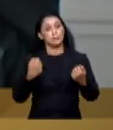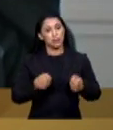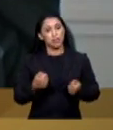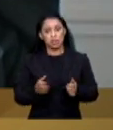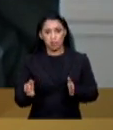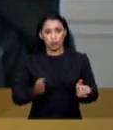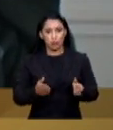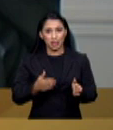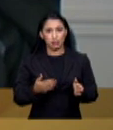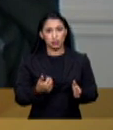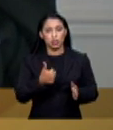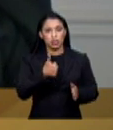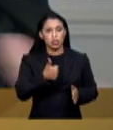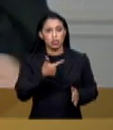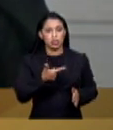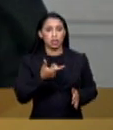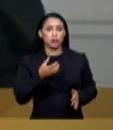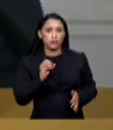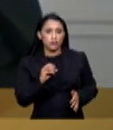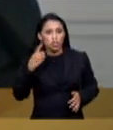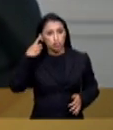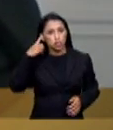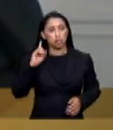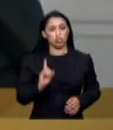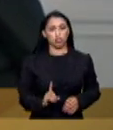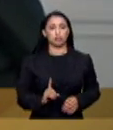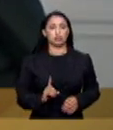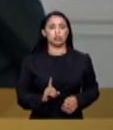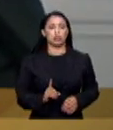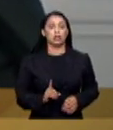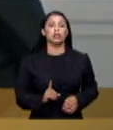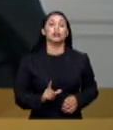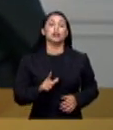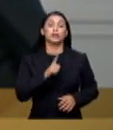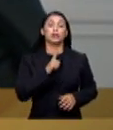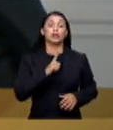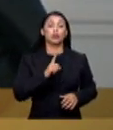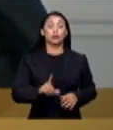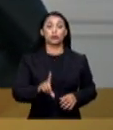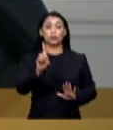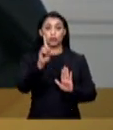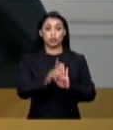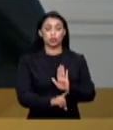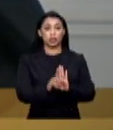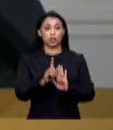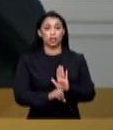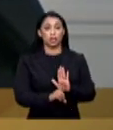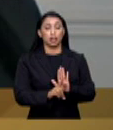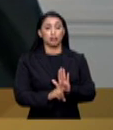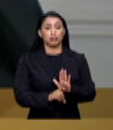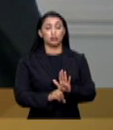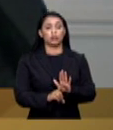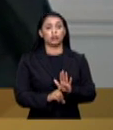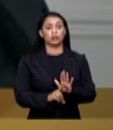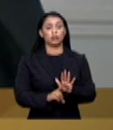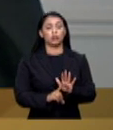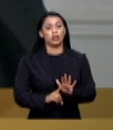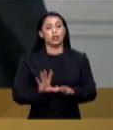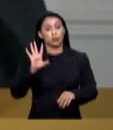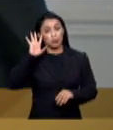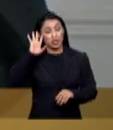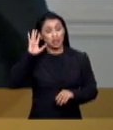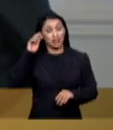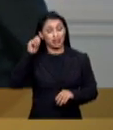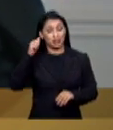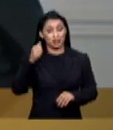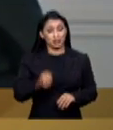de 120 dias para, repito, extinção do direito de requerer a prestação jurisdicional